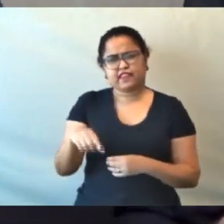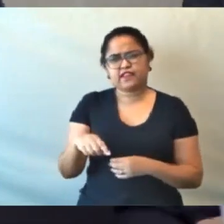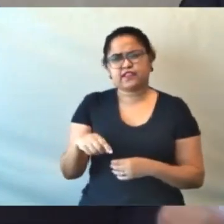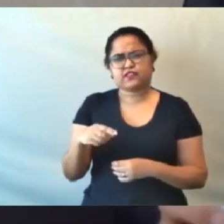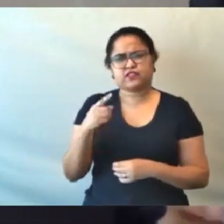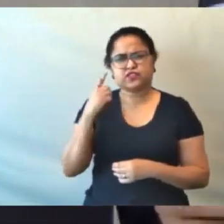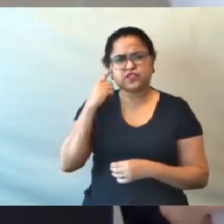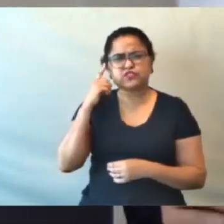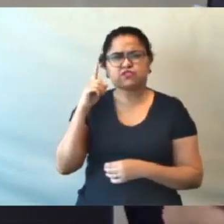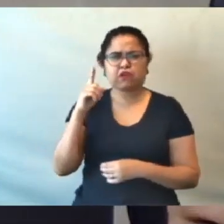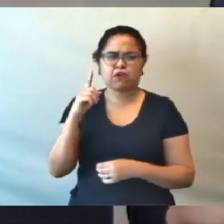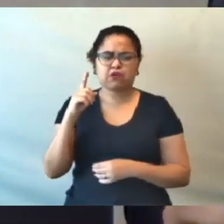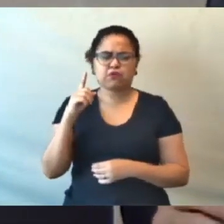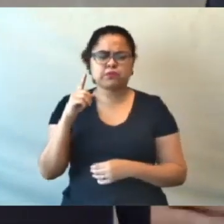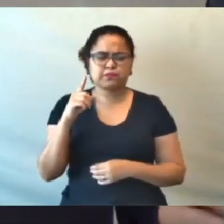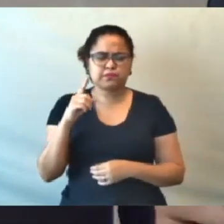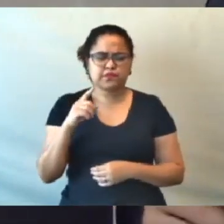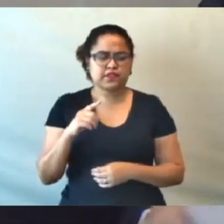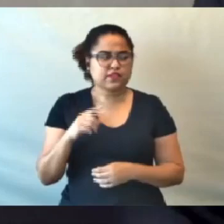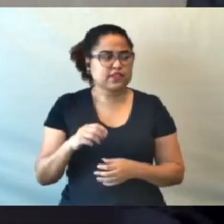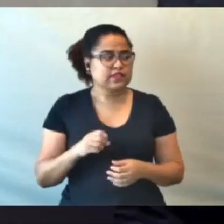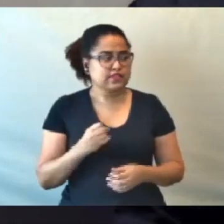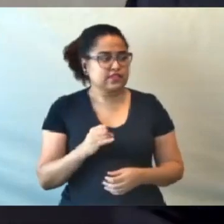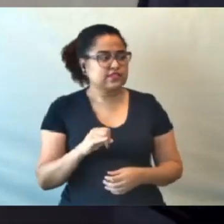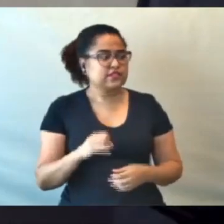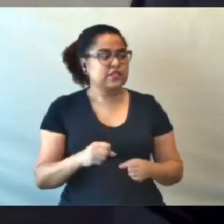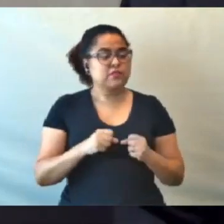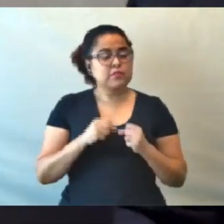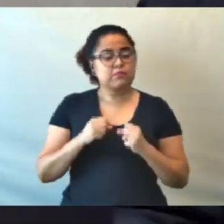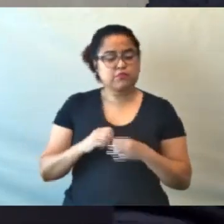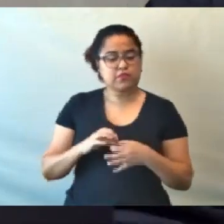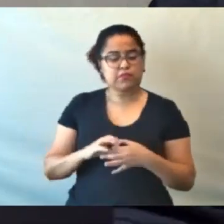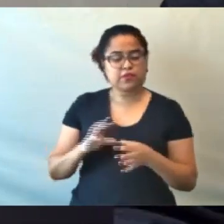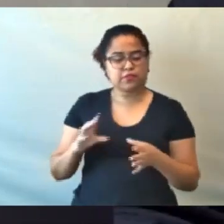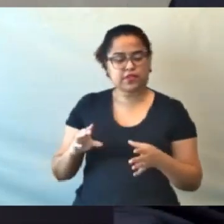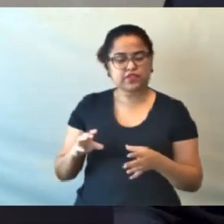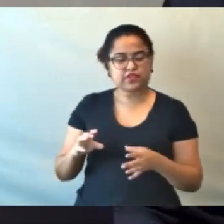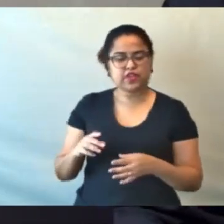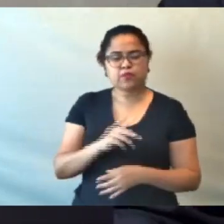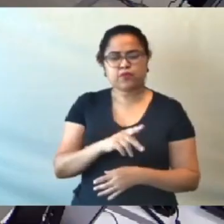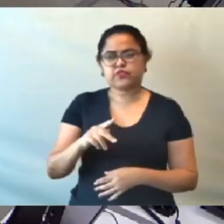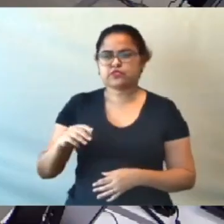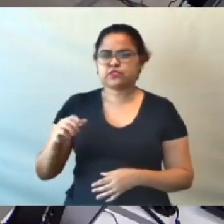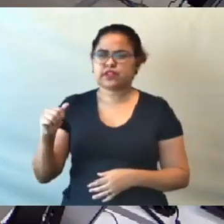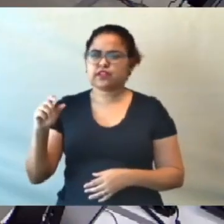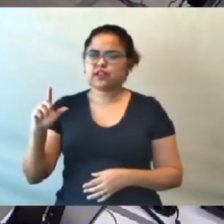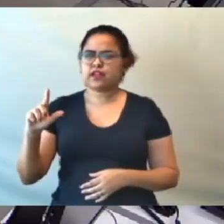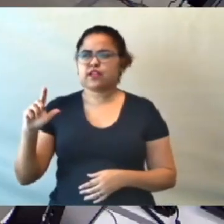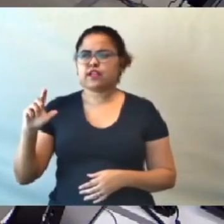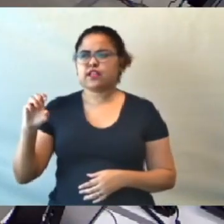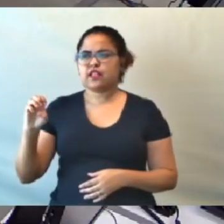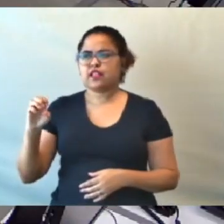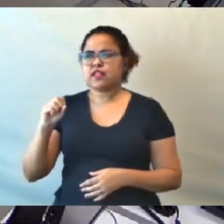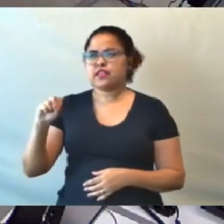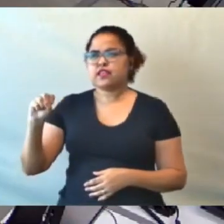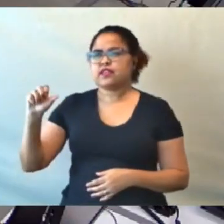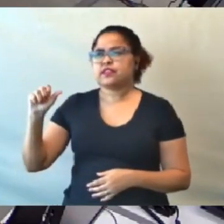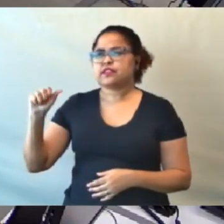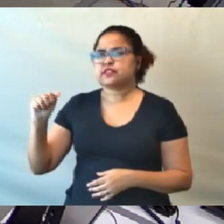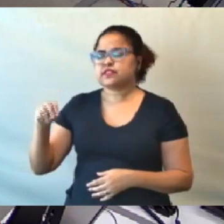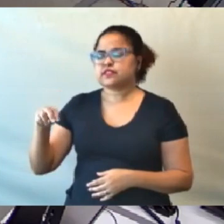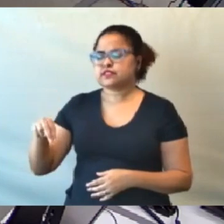presidente Sérgio. Professora Alessandra Gianni, nós, aqui na CPI da Lagoa da